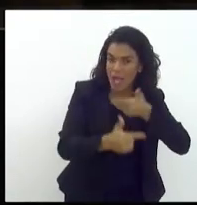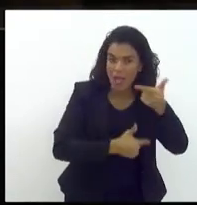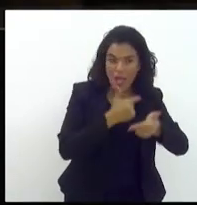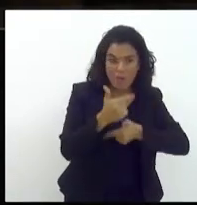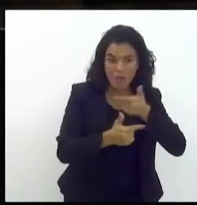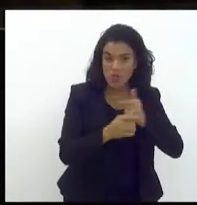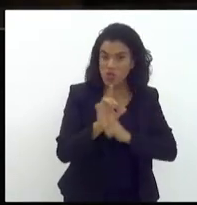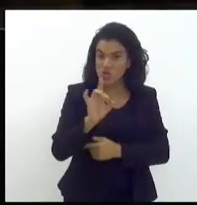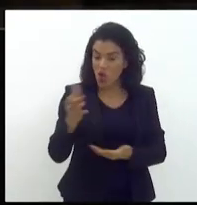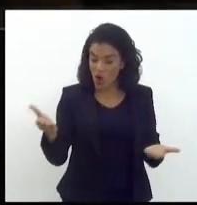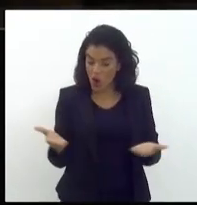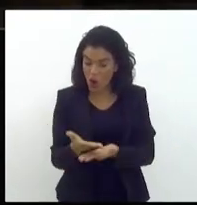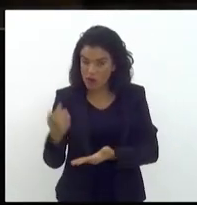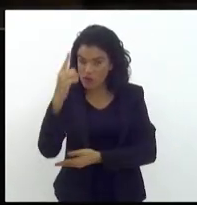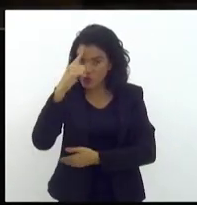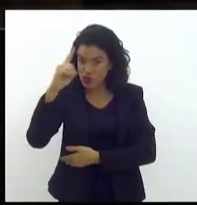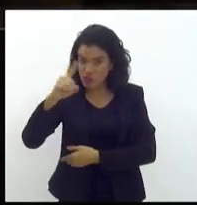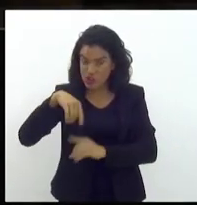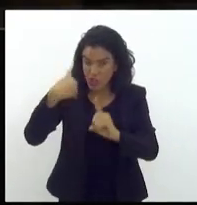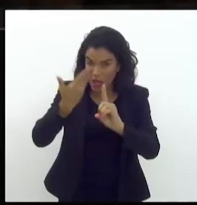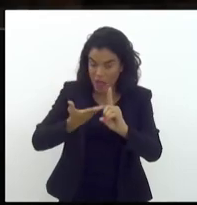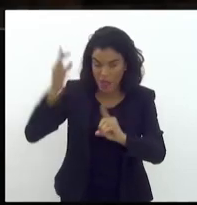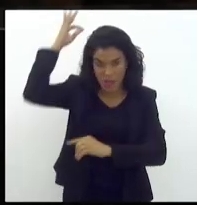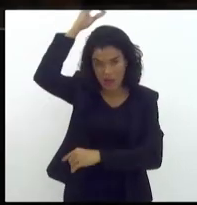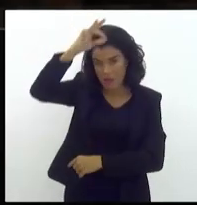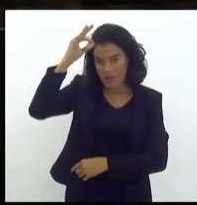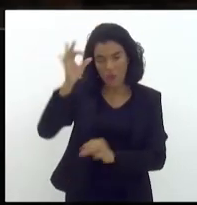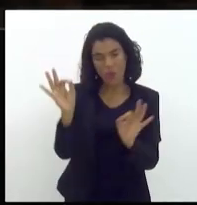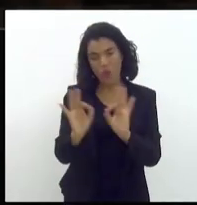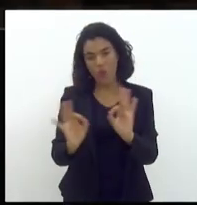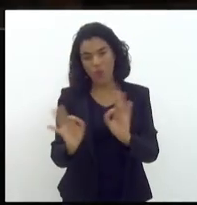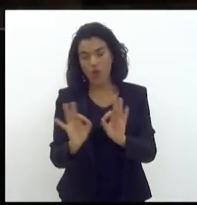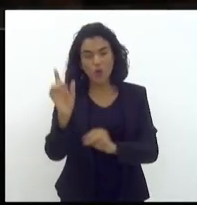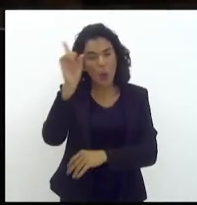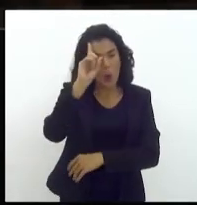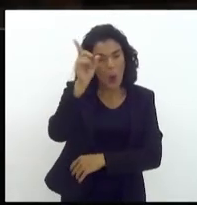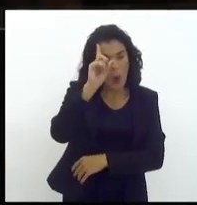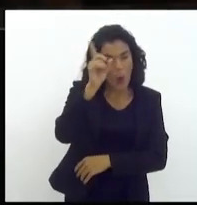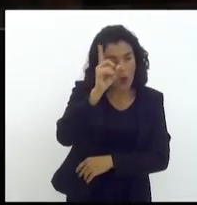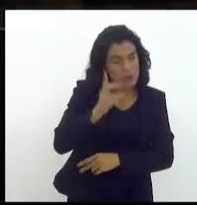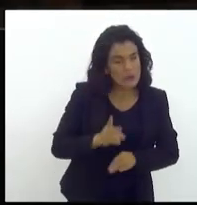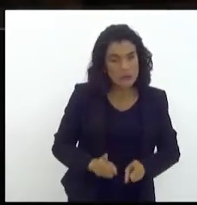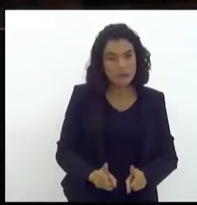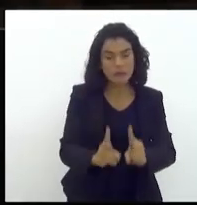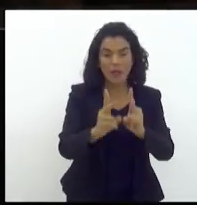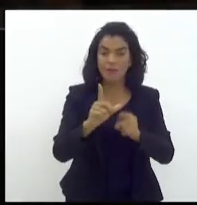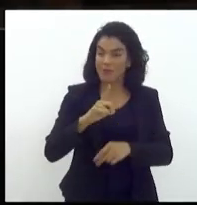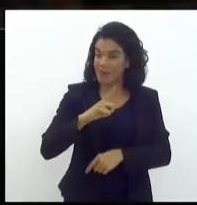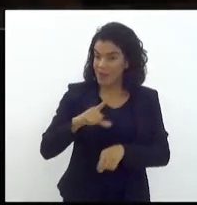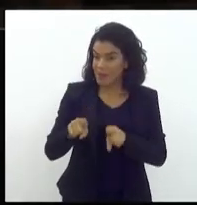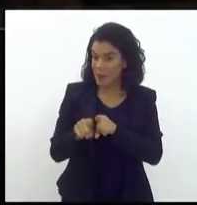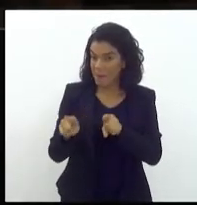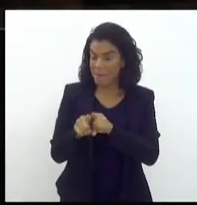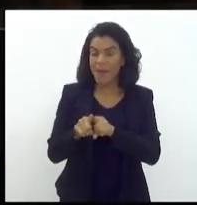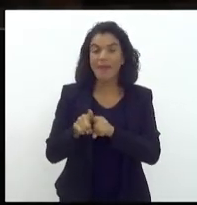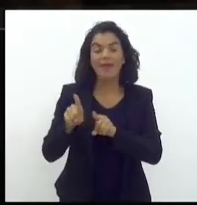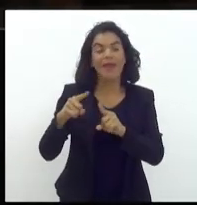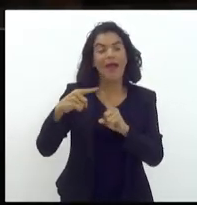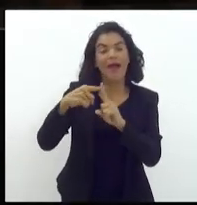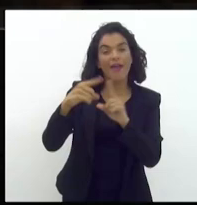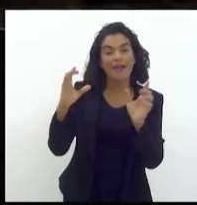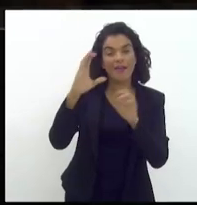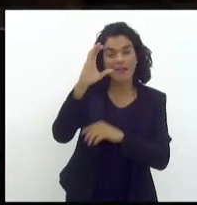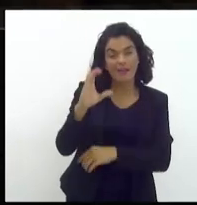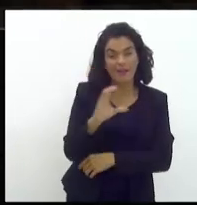no dia de São Roque e essas irmandades também como tem aqui perto na igreja de São Benedito aqui